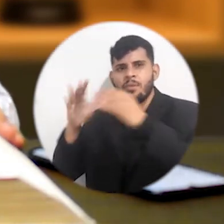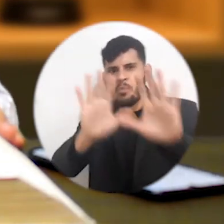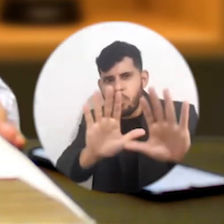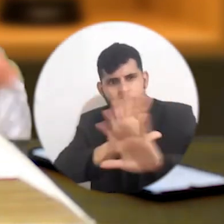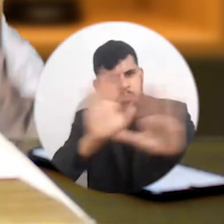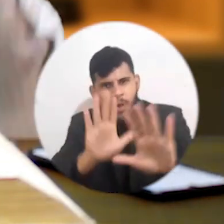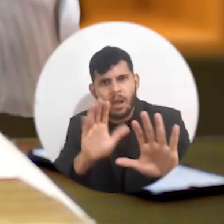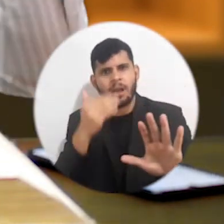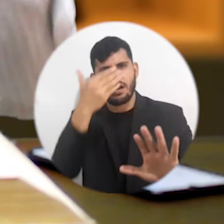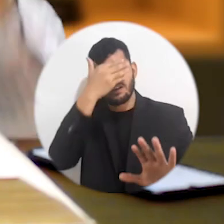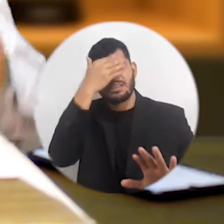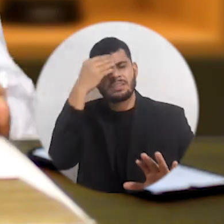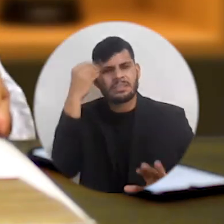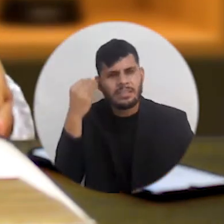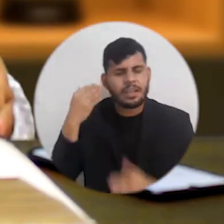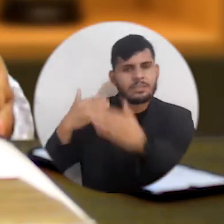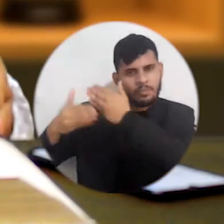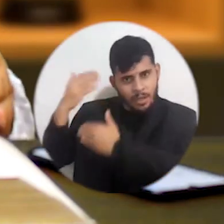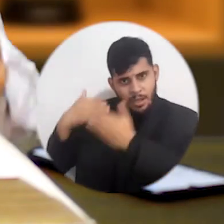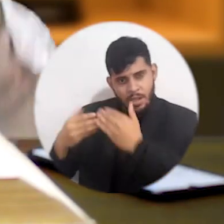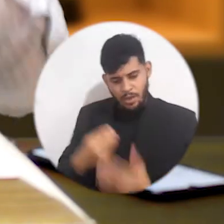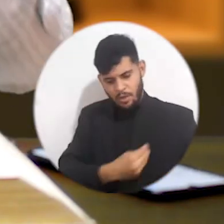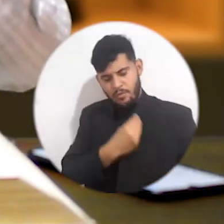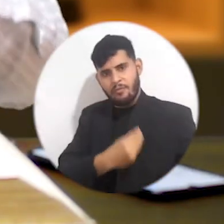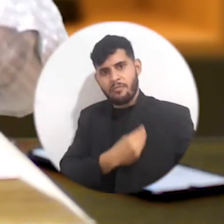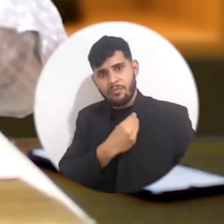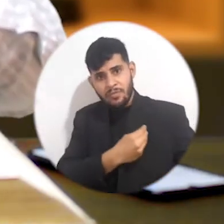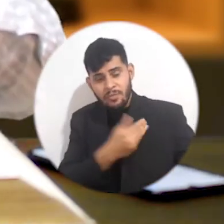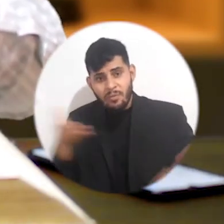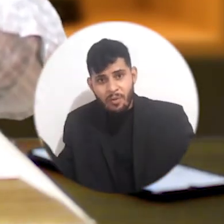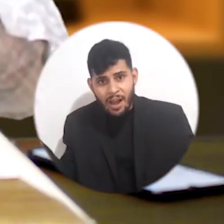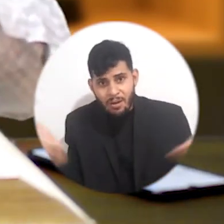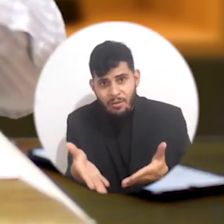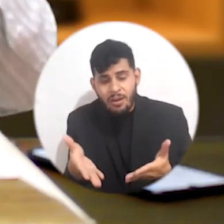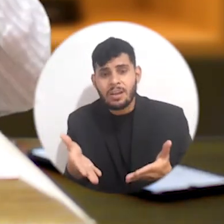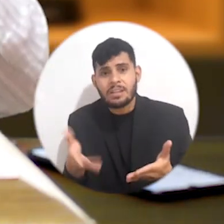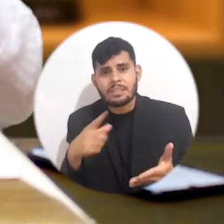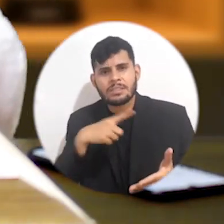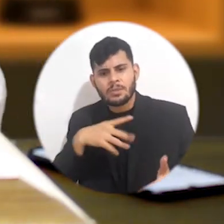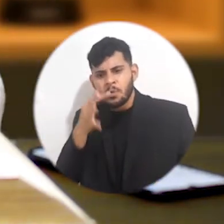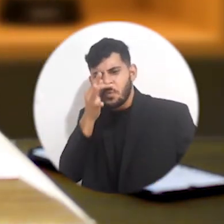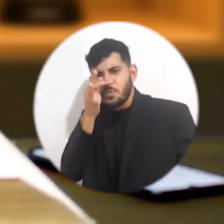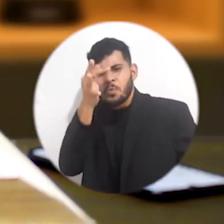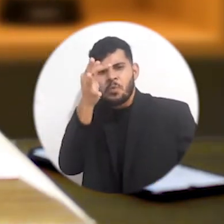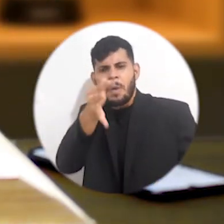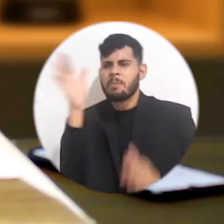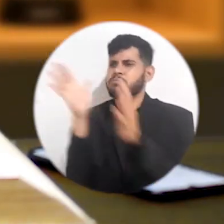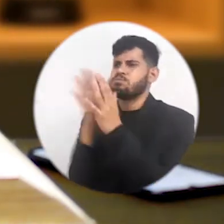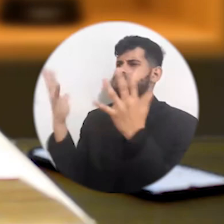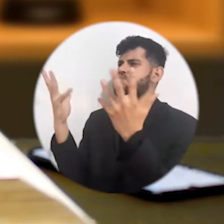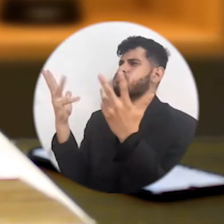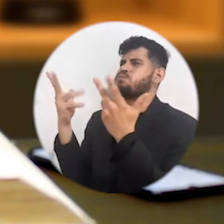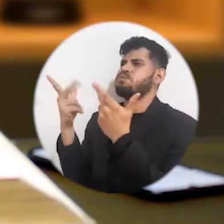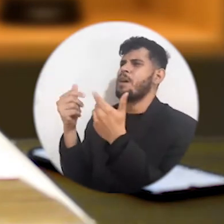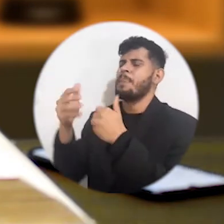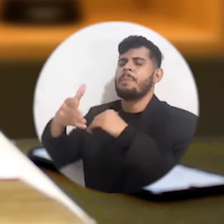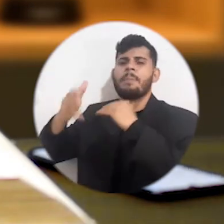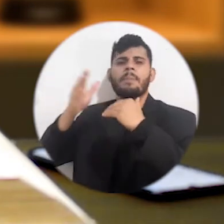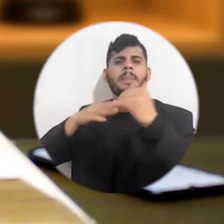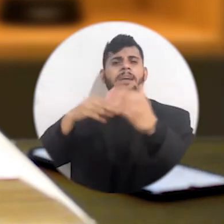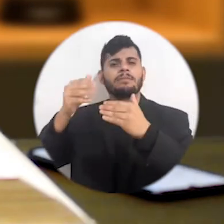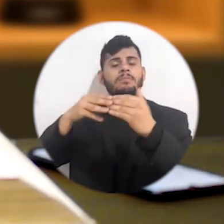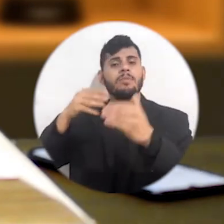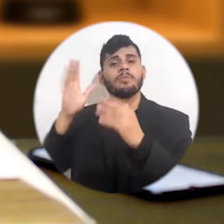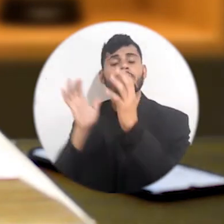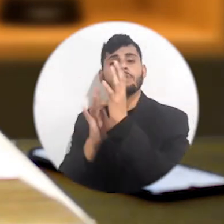ao nosso passado. Esqueça o passado, viva o seu presente e tenha um futuro brilhante nas